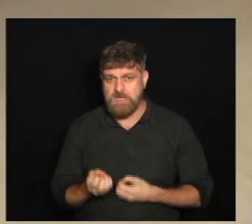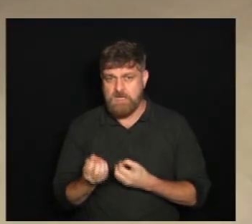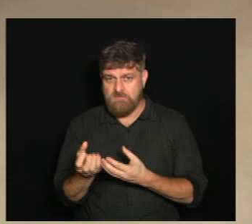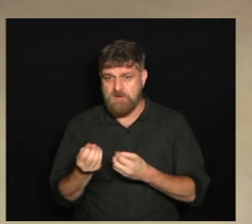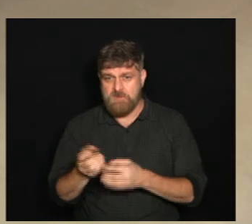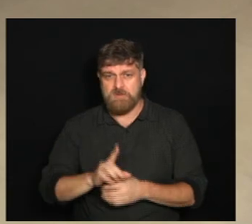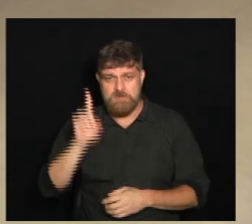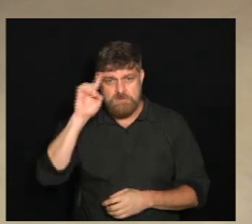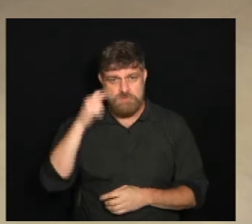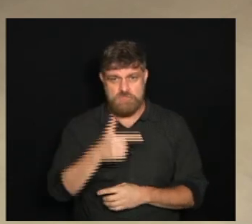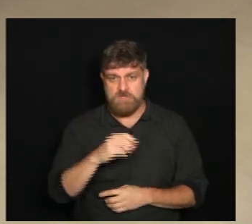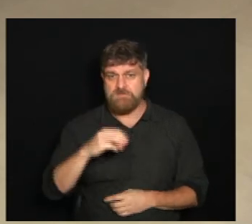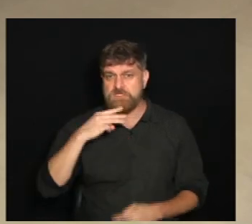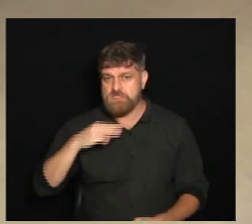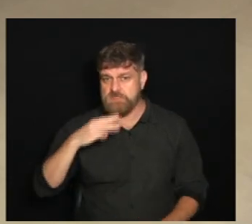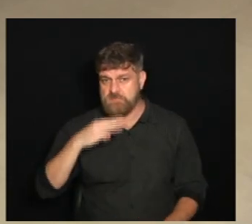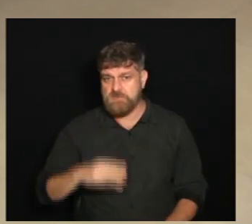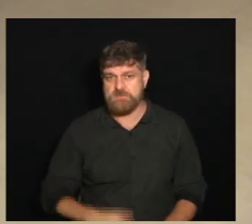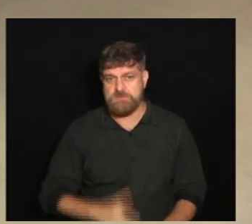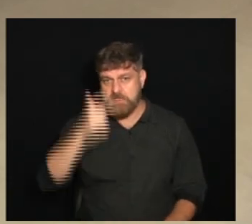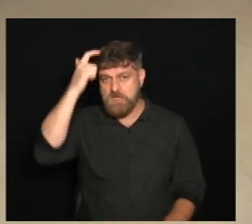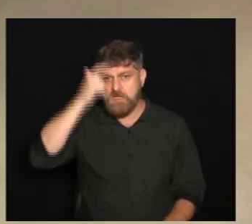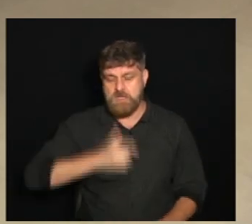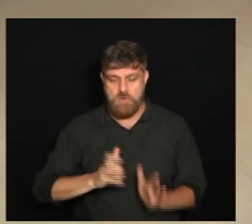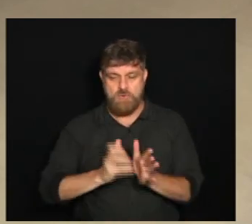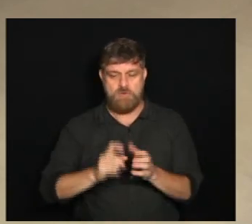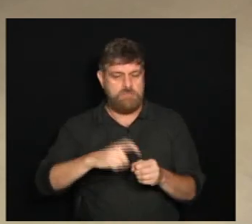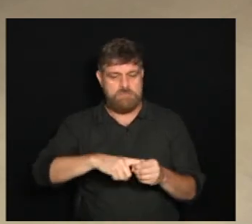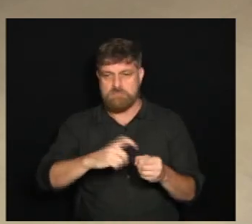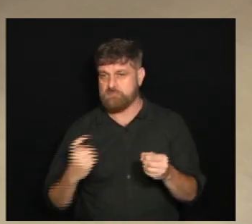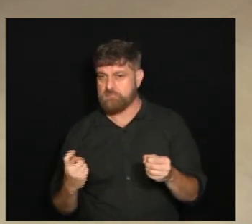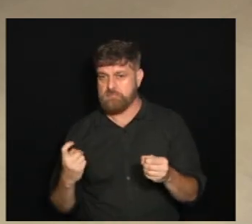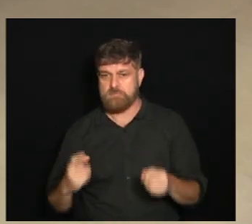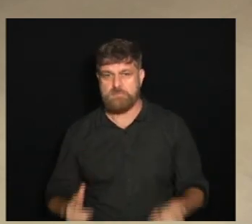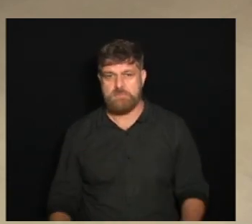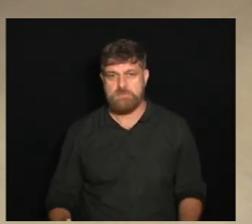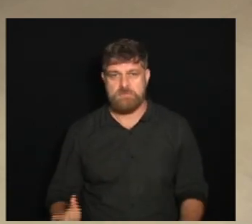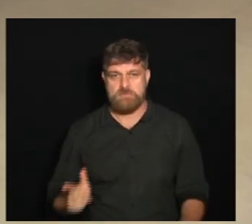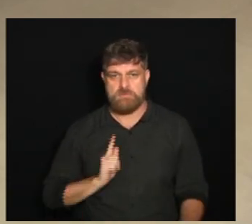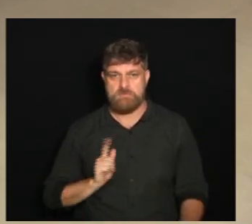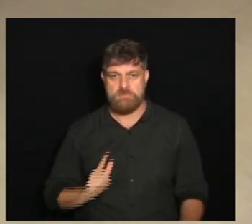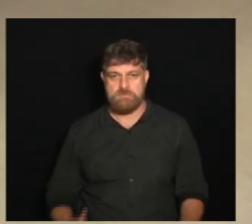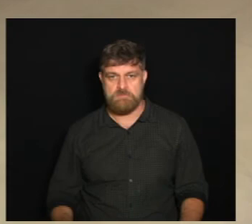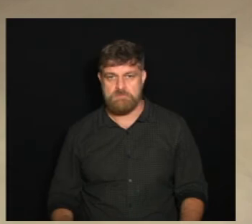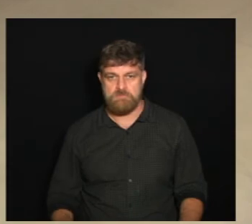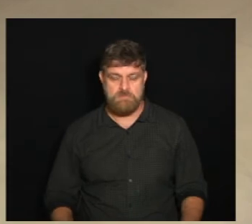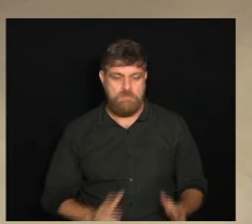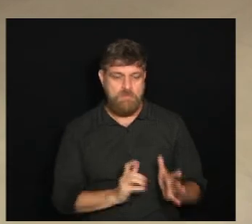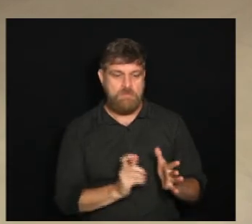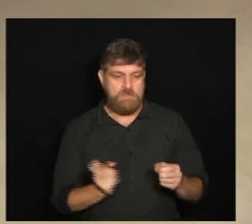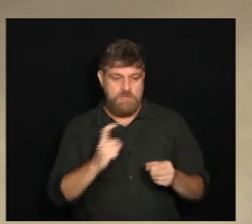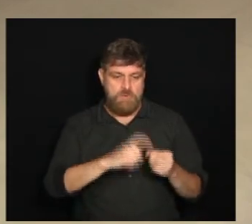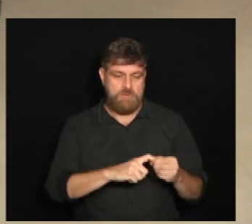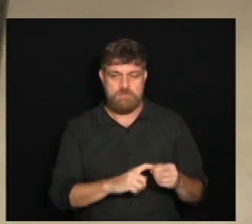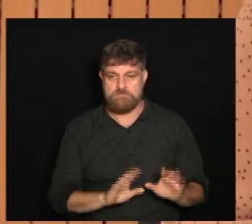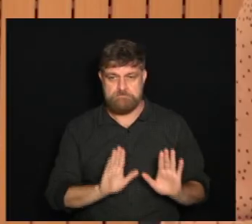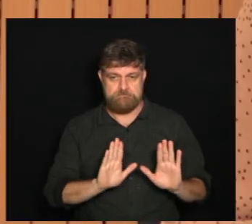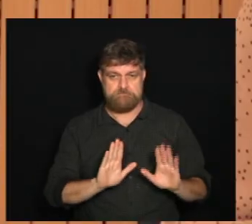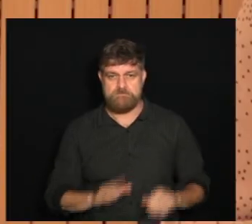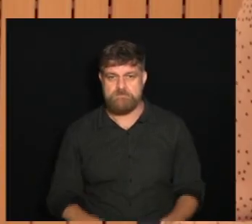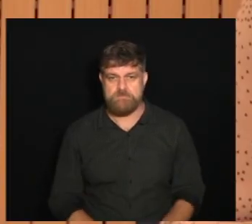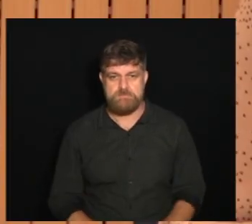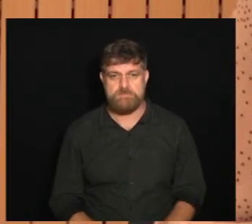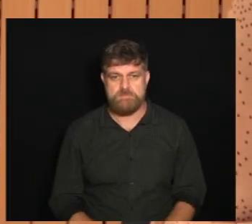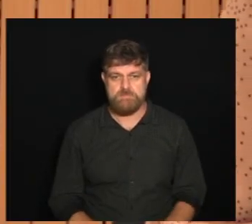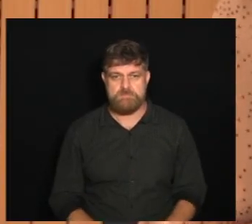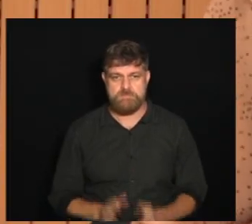do dia 20 de março, esse vereador está sem partido. Tá? Aguardando a janela aí para ingressar no próximo partido. Muito obrigado. Pois não. Com uma salva